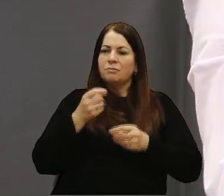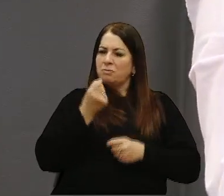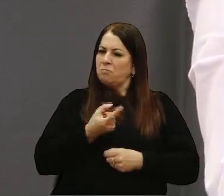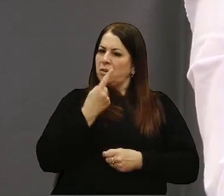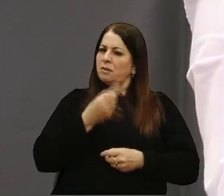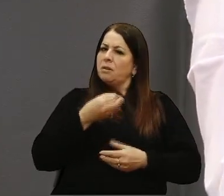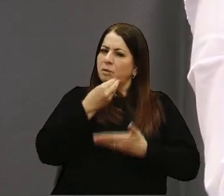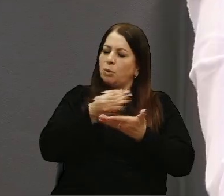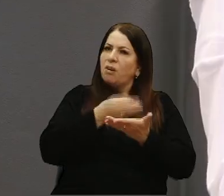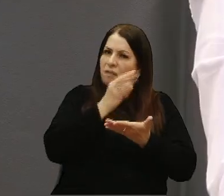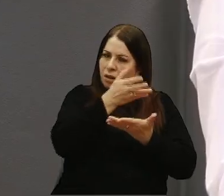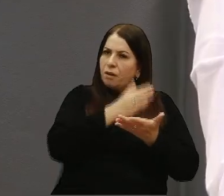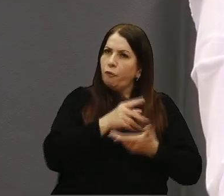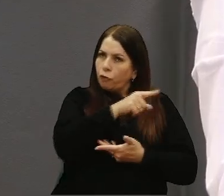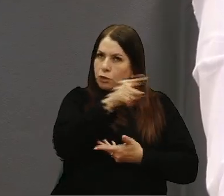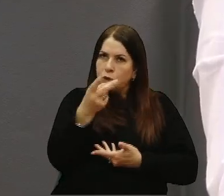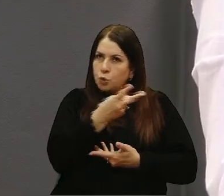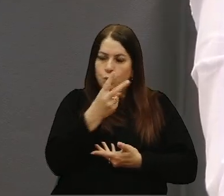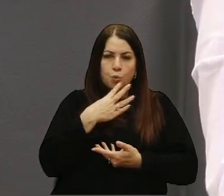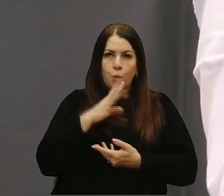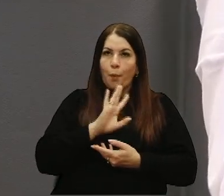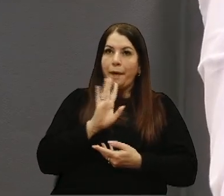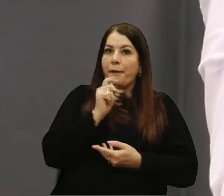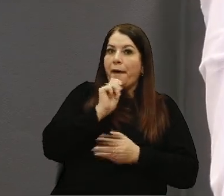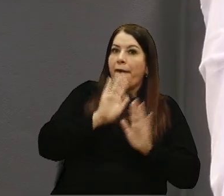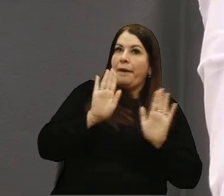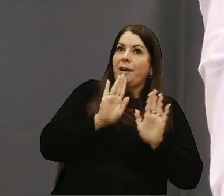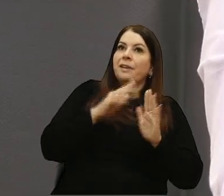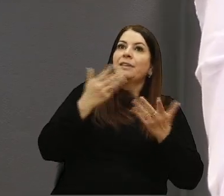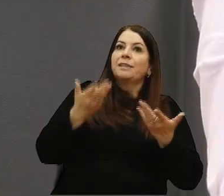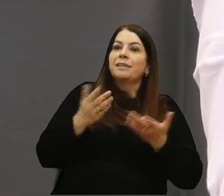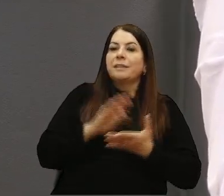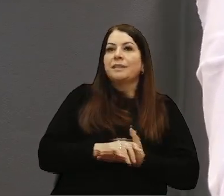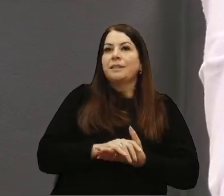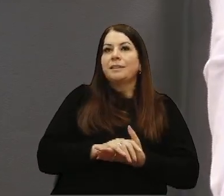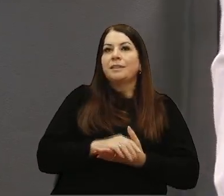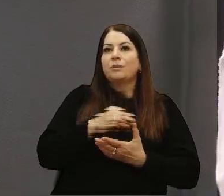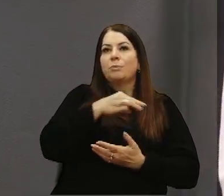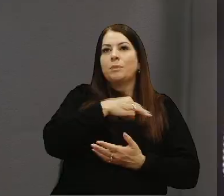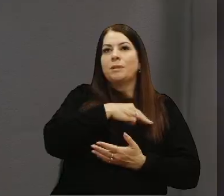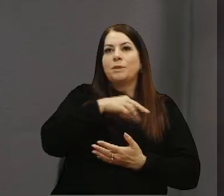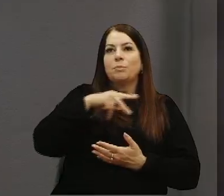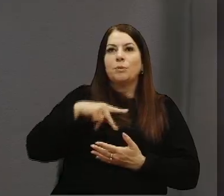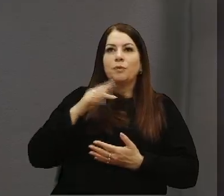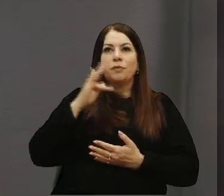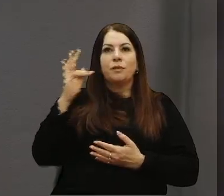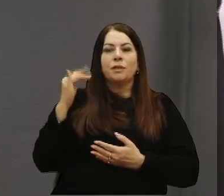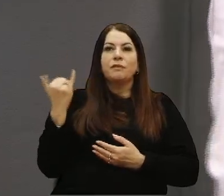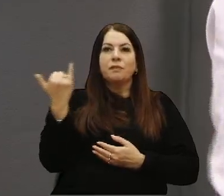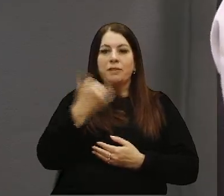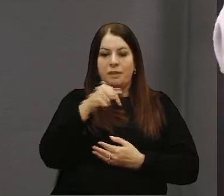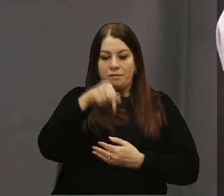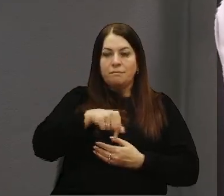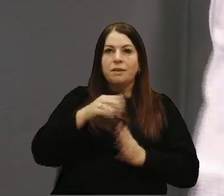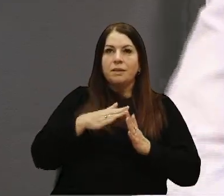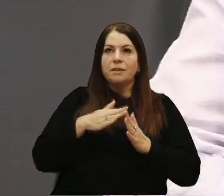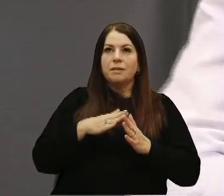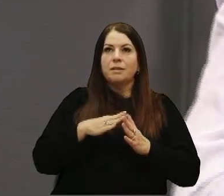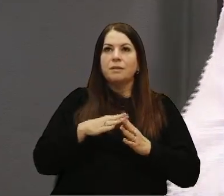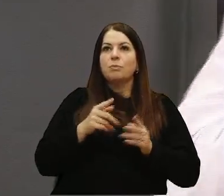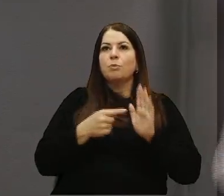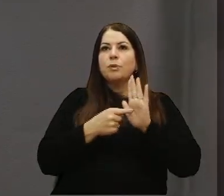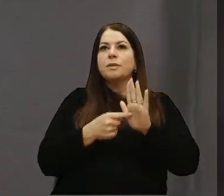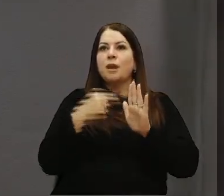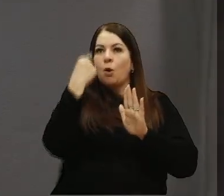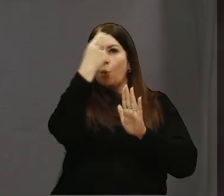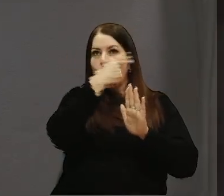disse, vocês dois eu não conheço ainda, então de onde são? Daí eles eram do Ministério Público Federal, vieram me oficiar nessa casa por mostrar o